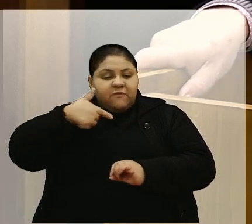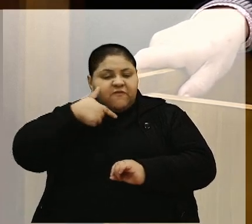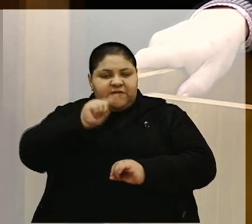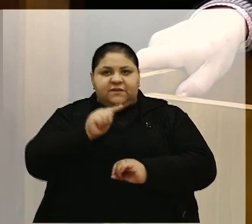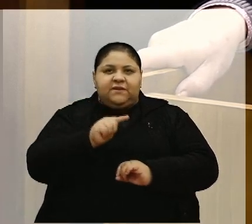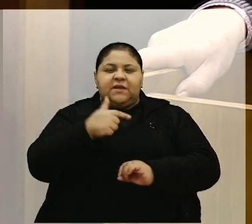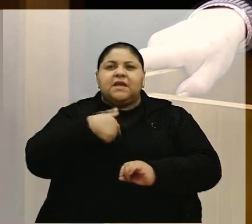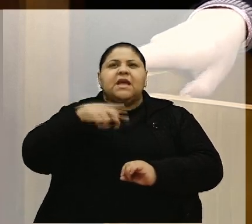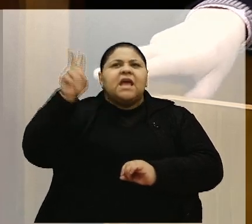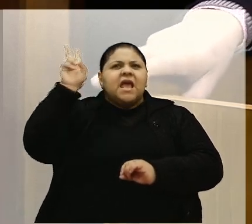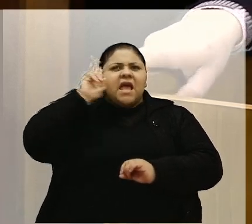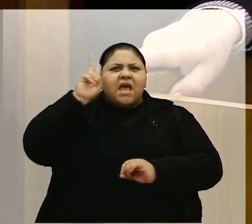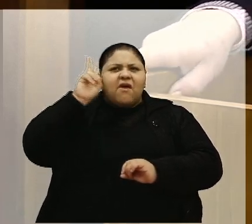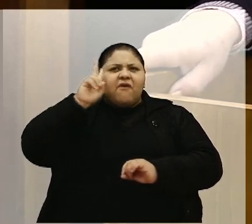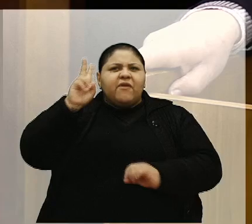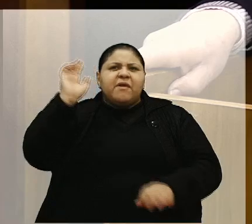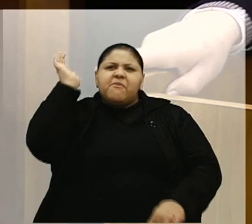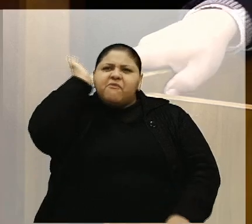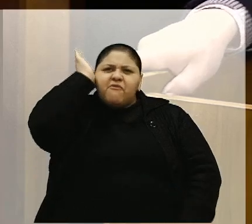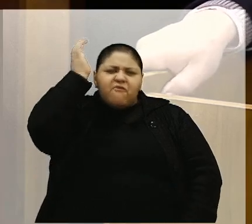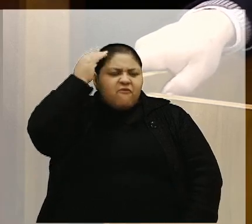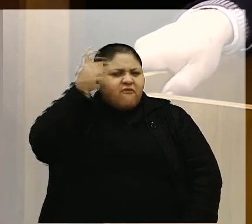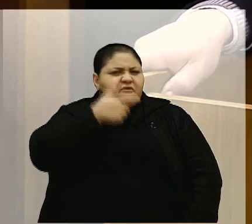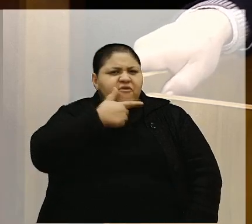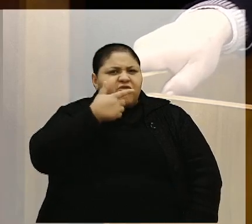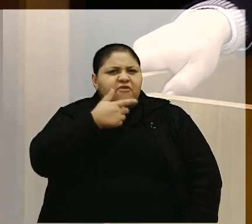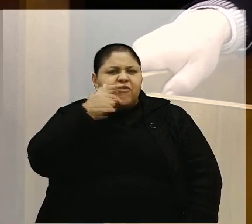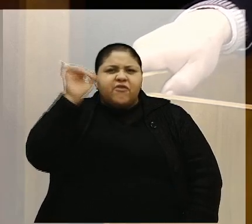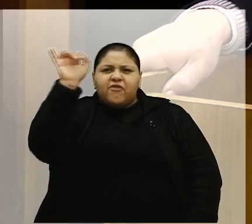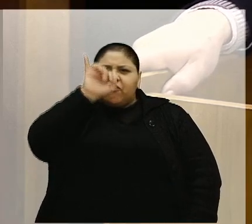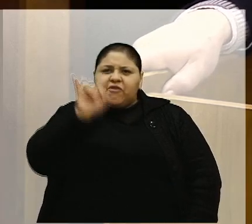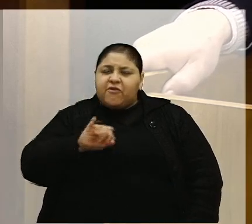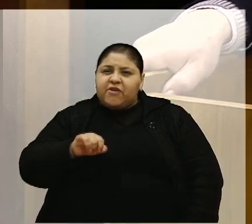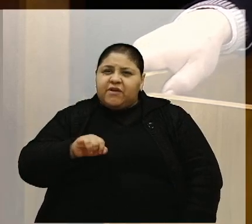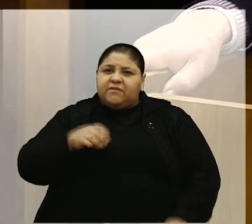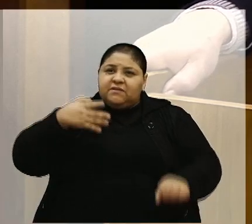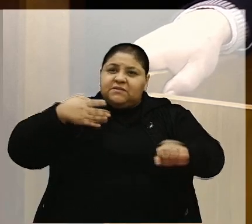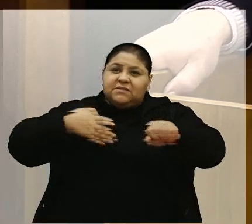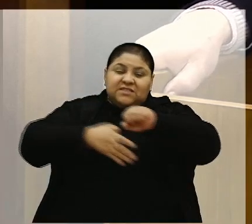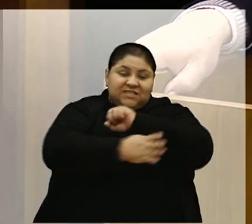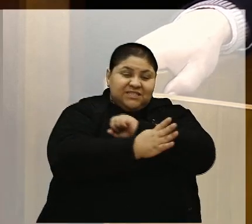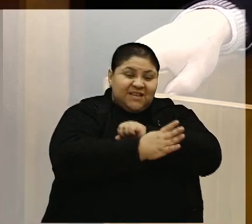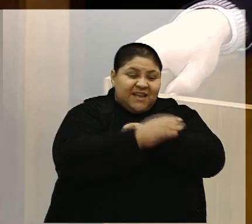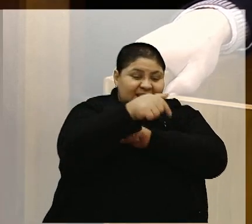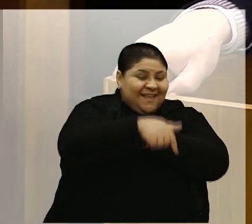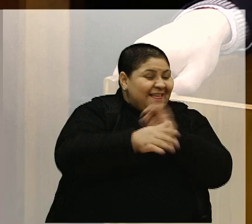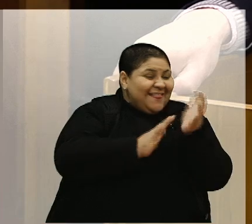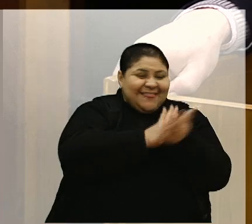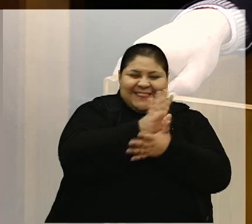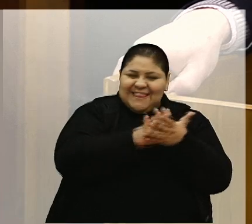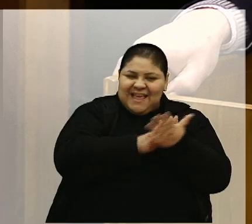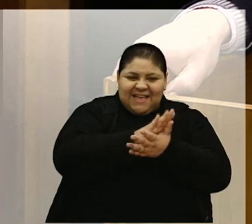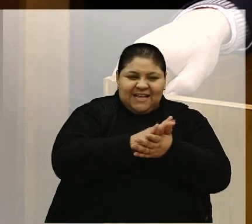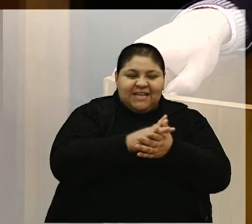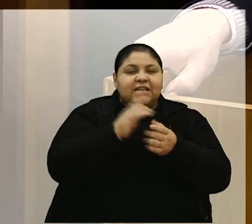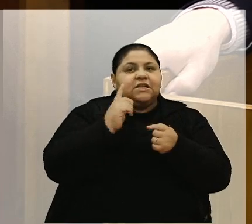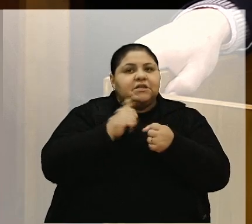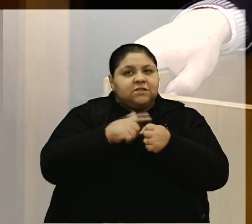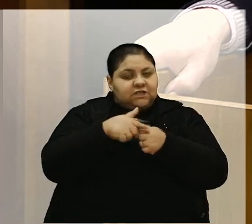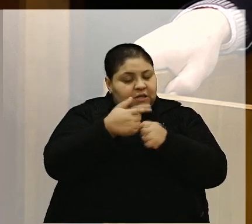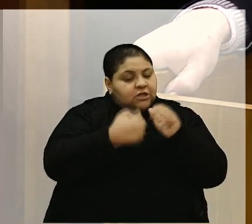eu lembro, o Felipe falou aqui, os italianos que vieram com nada. E a nossa cidade vai se